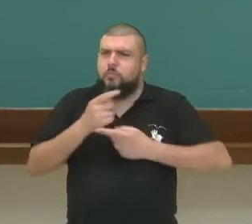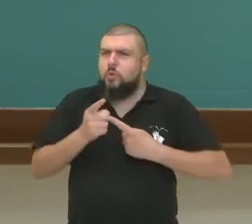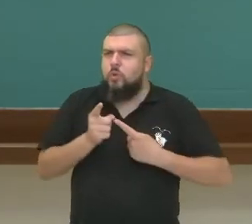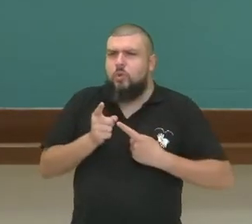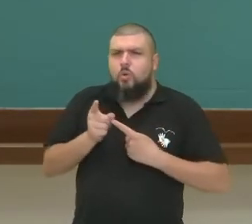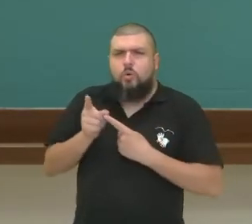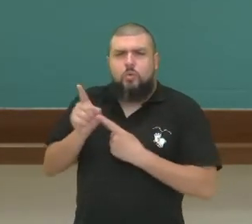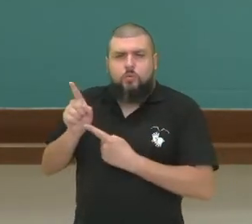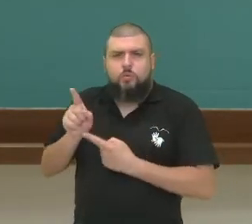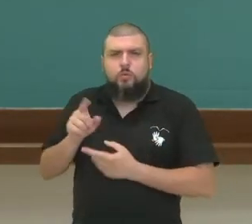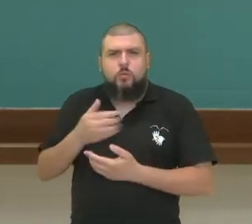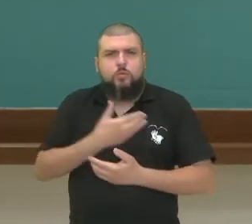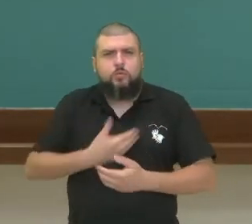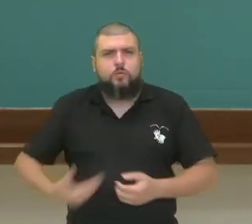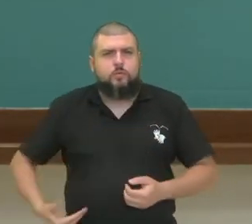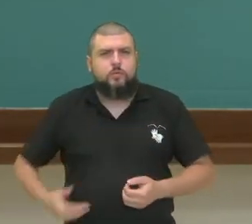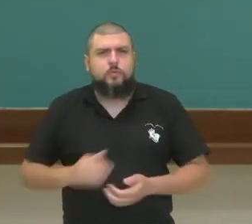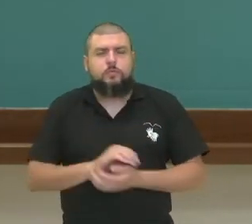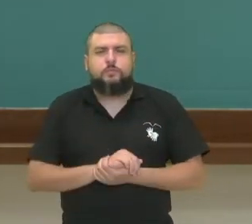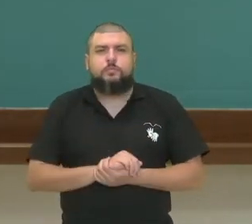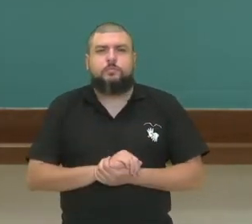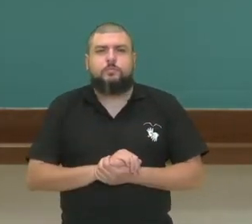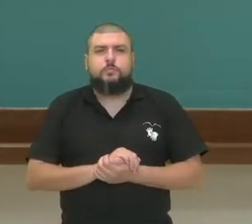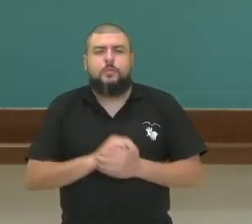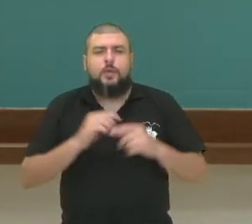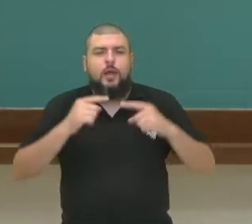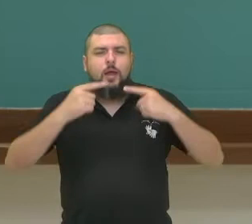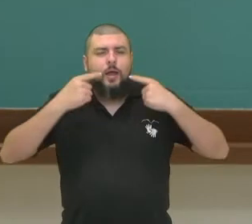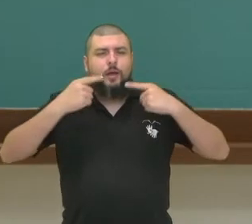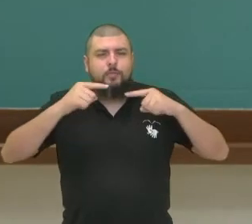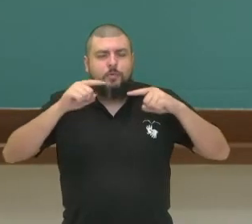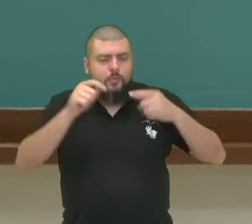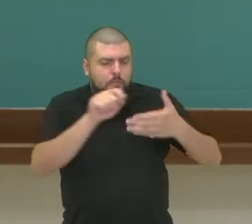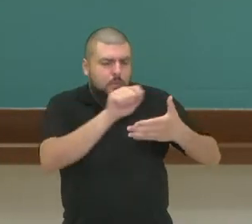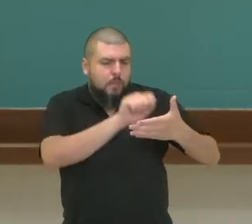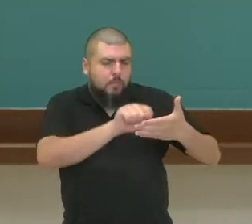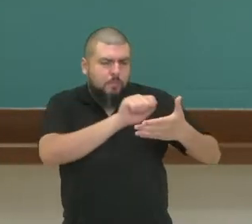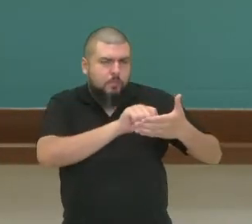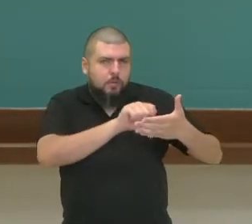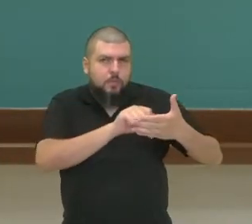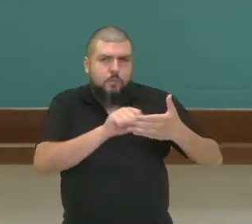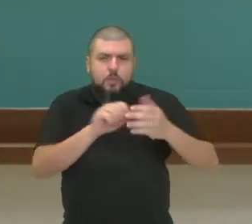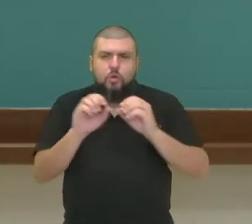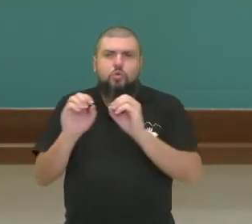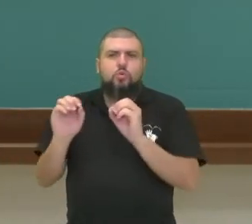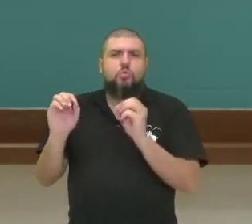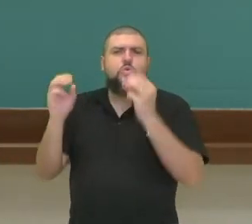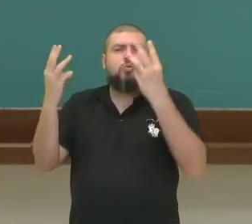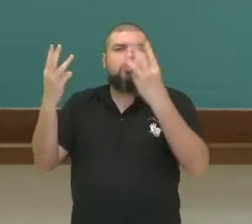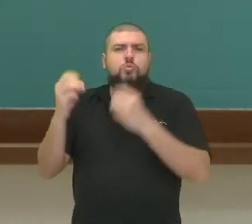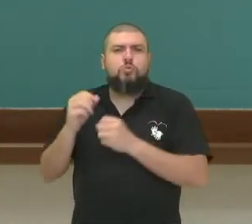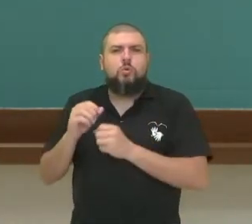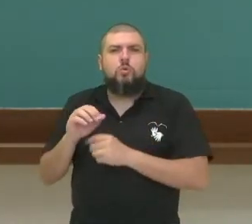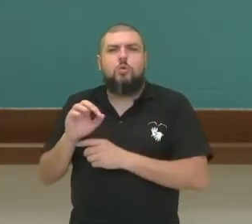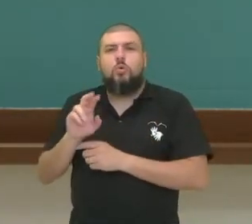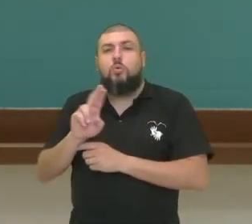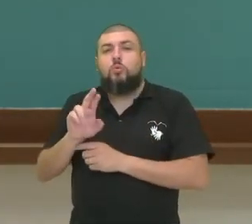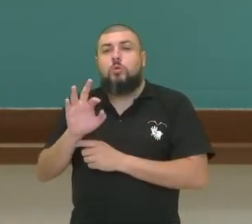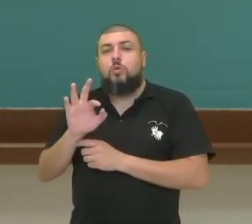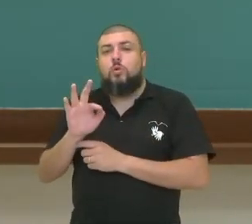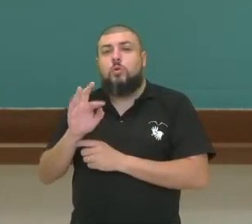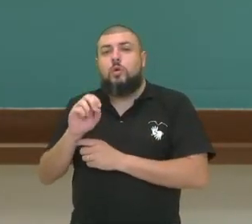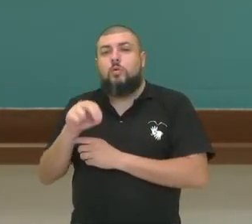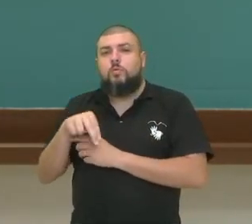estabelecido? Então, a música foi composta para o show Fono 73, que a gravadora Fonogram, atual